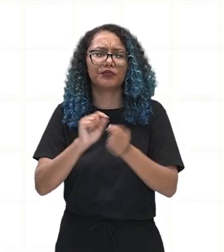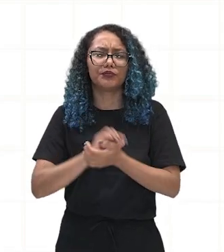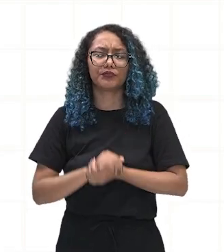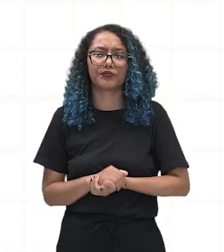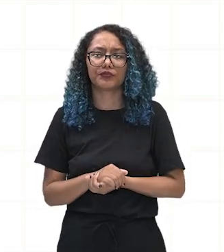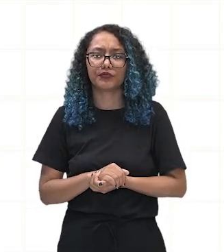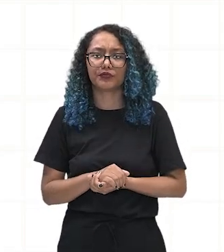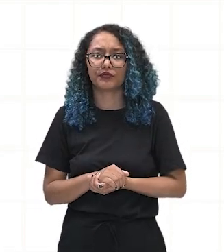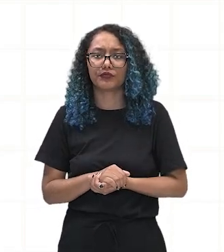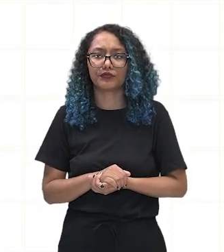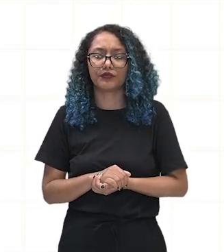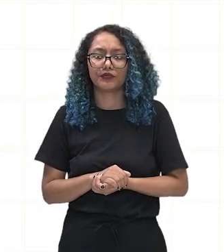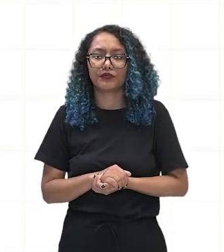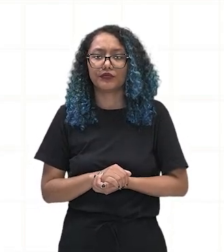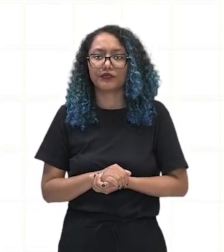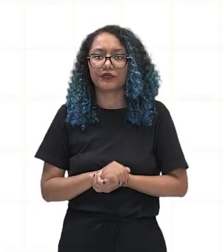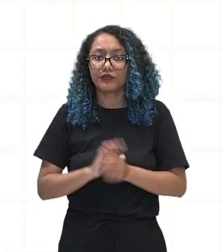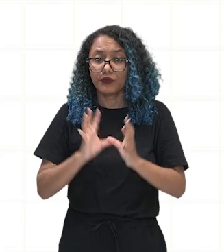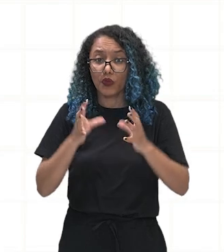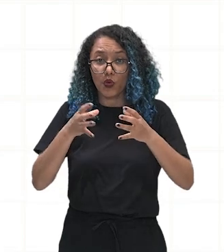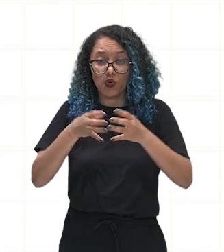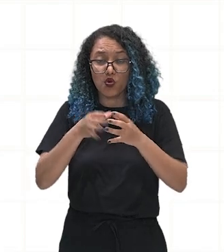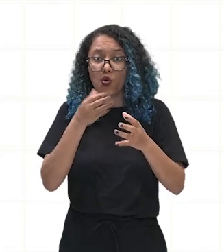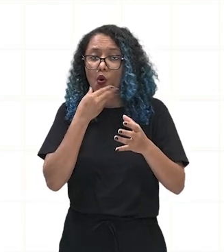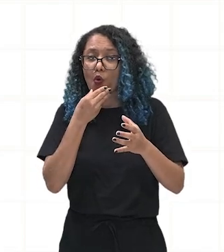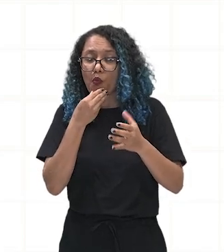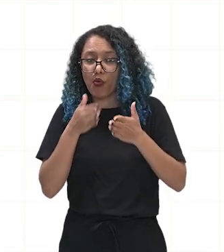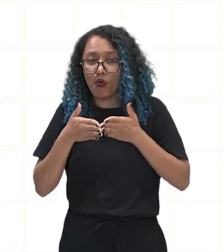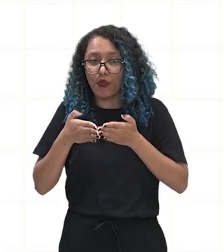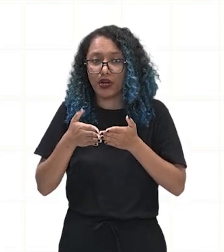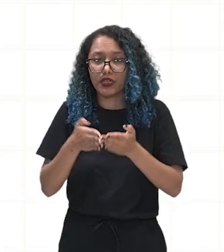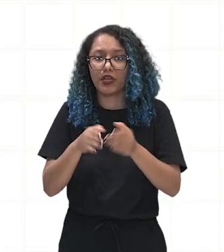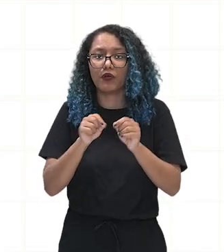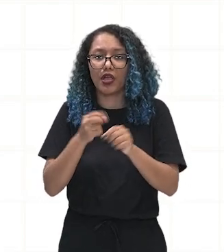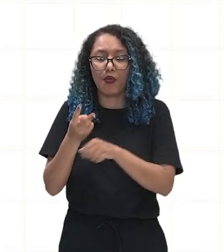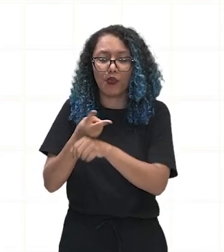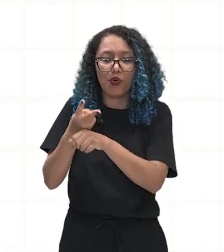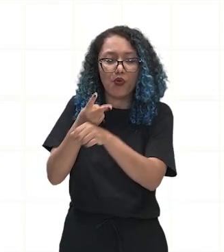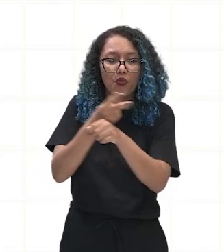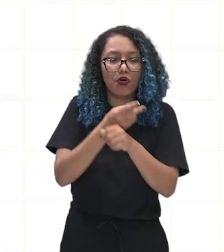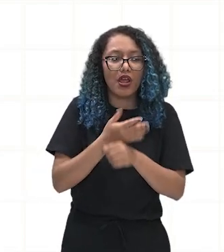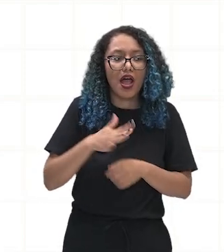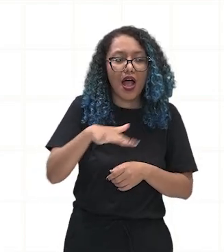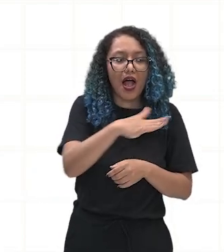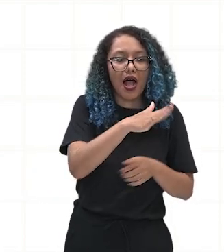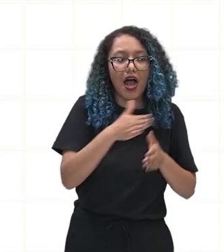só, que os marinheiros explorassem